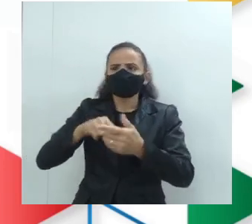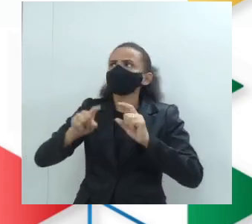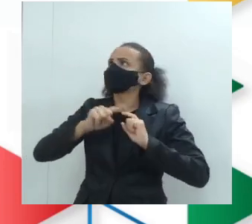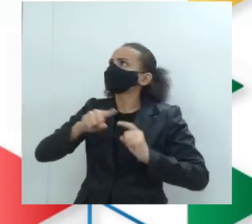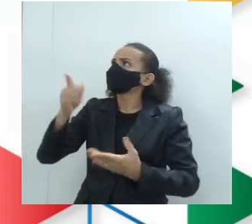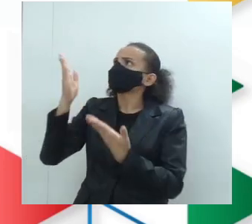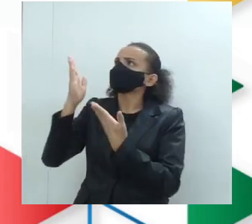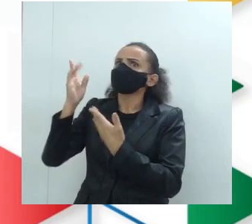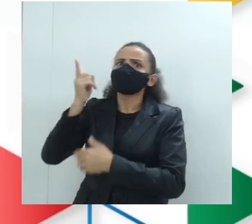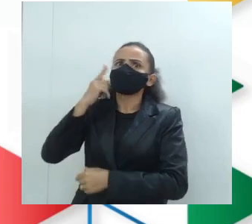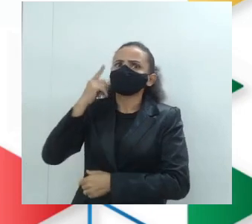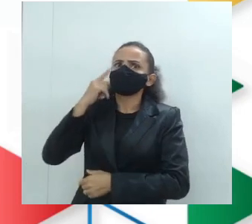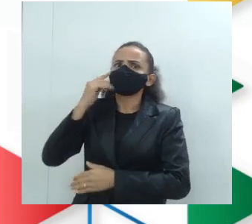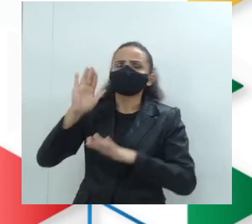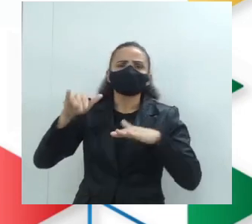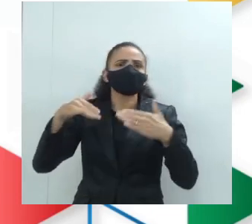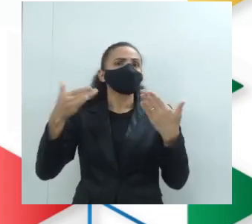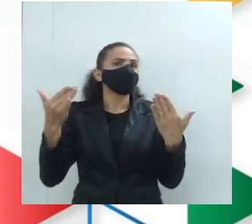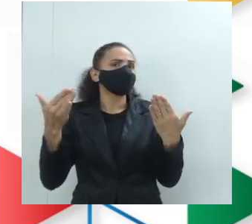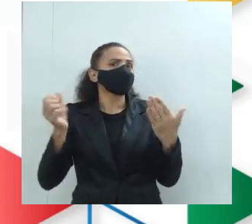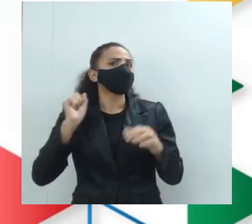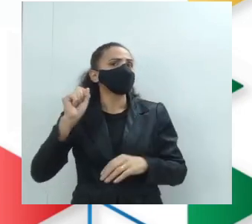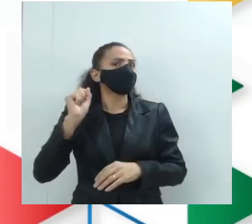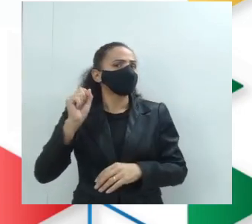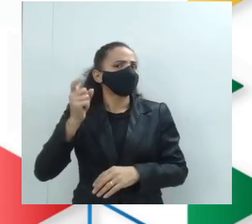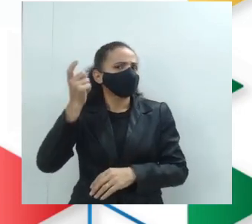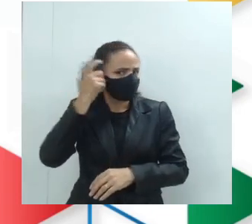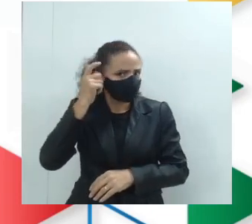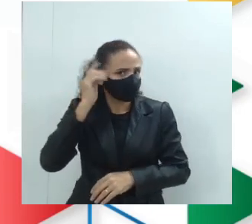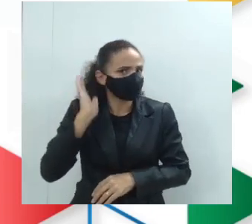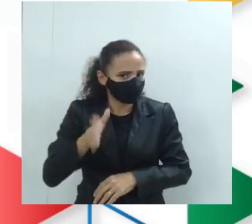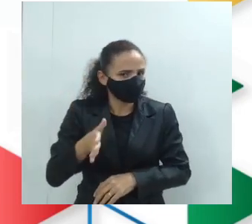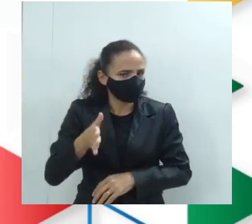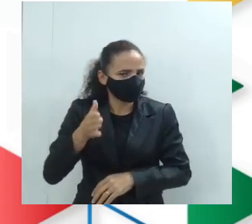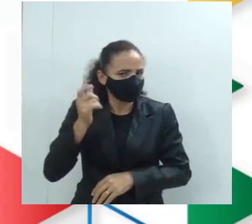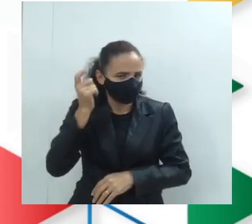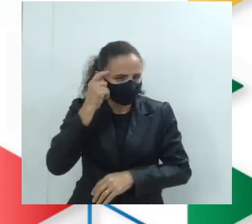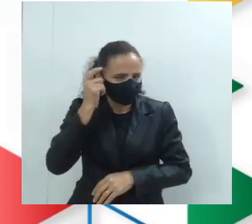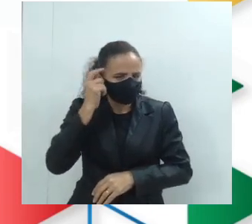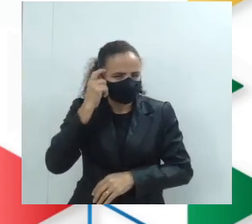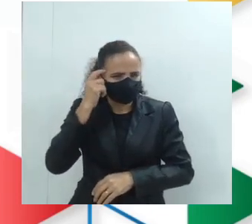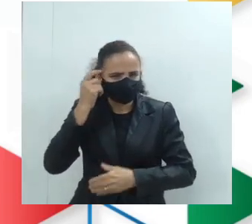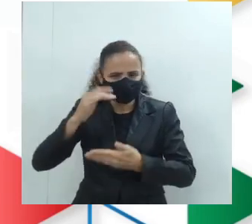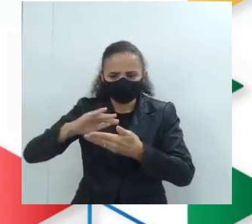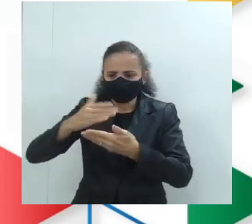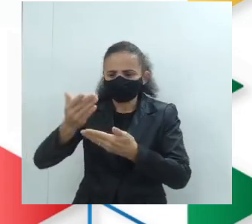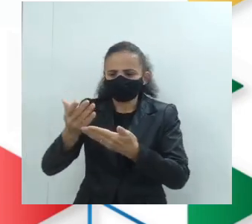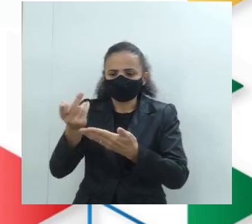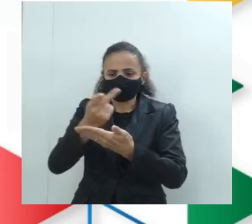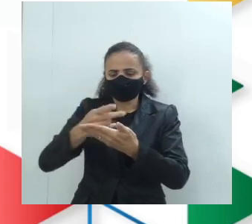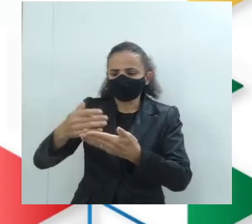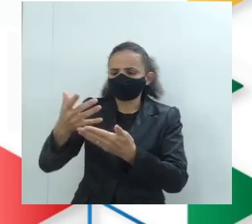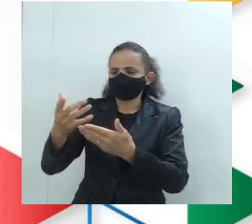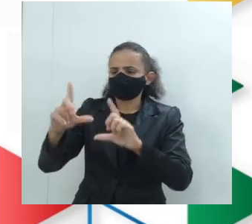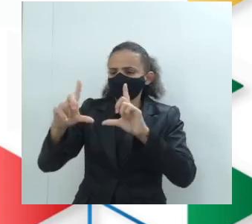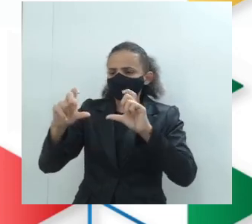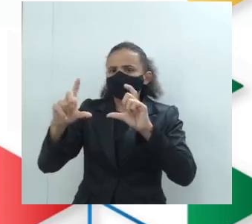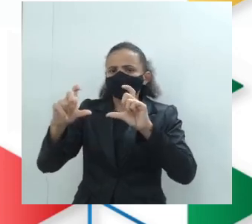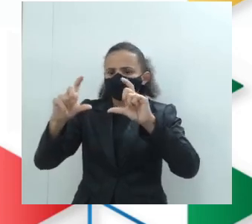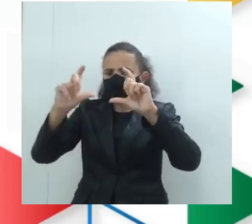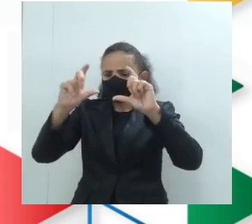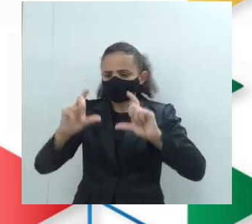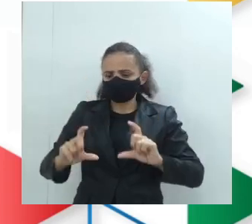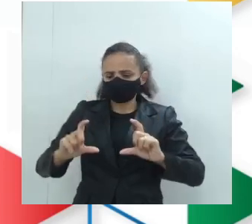uma rotação. Qual dos três? Já se ligou que a imagem está reflexa à outra, percebeu? Vamos para a